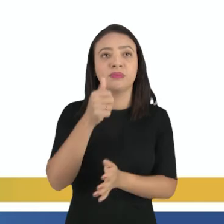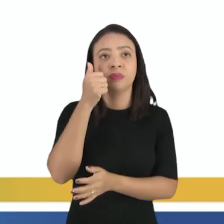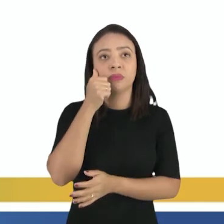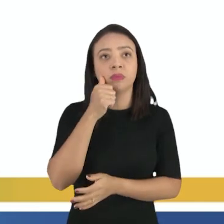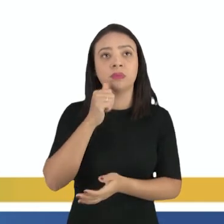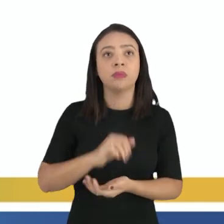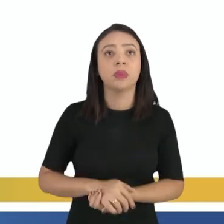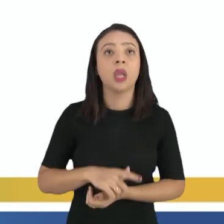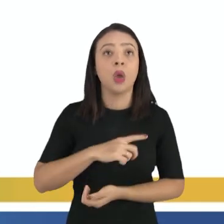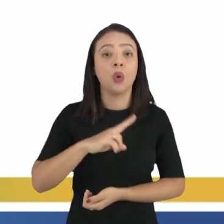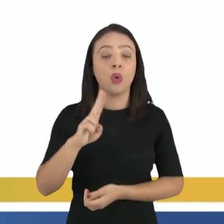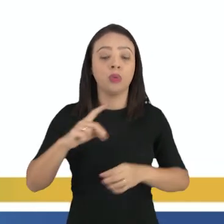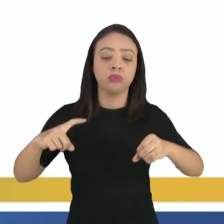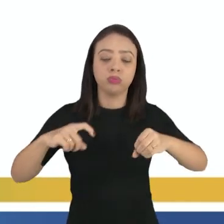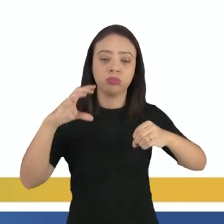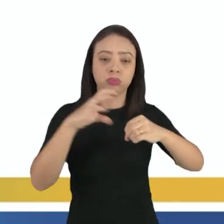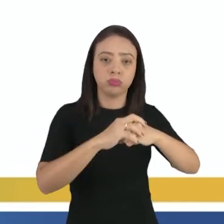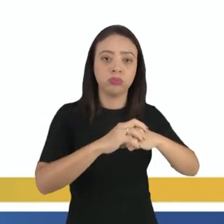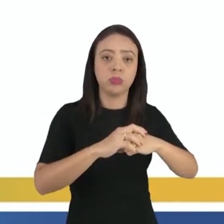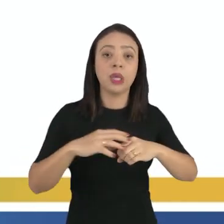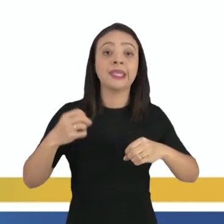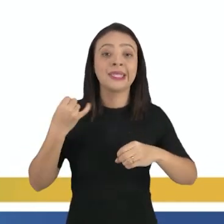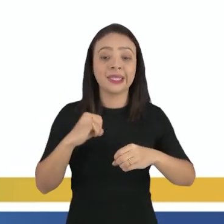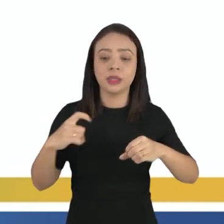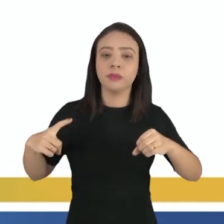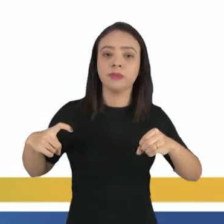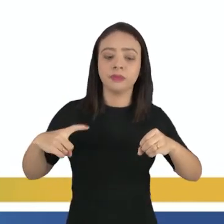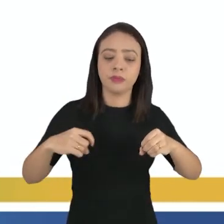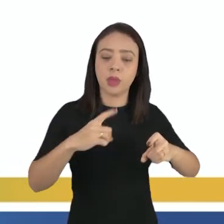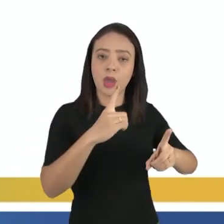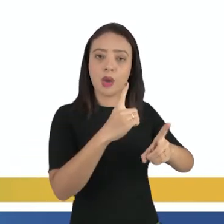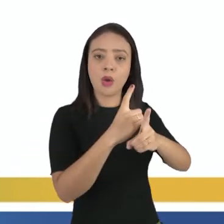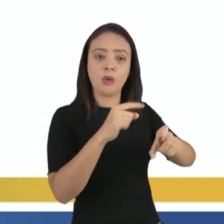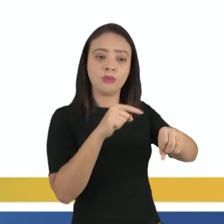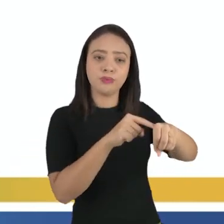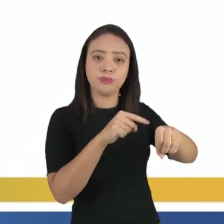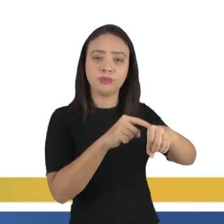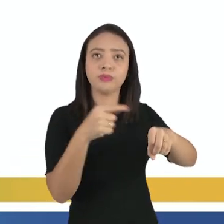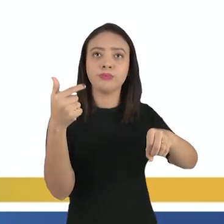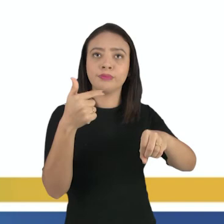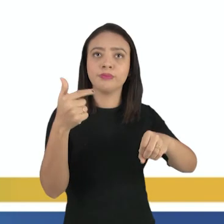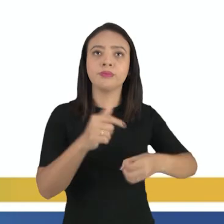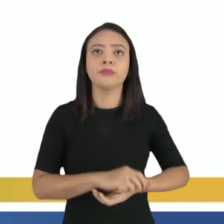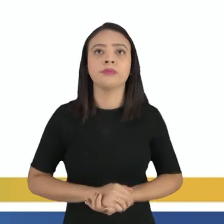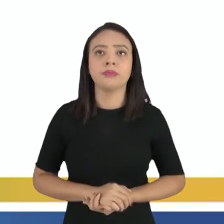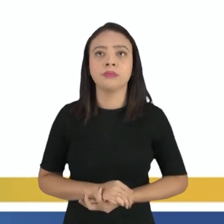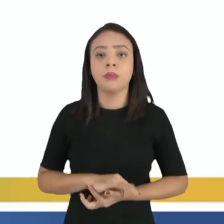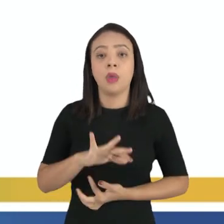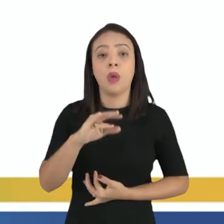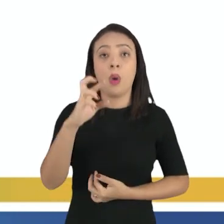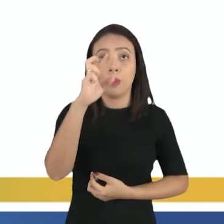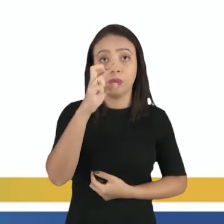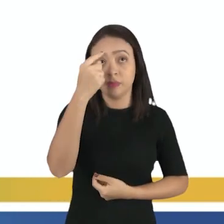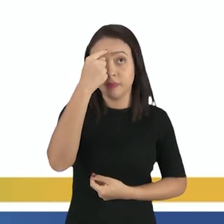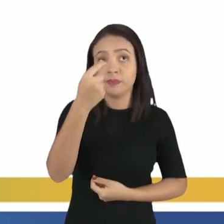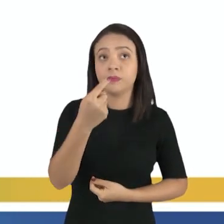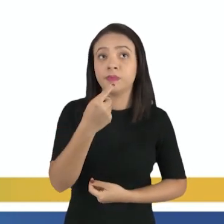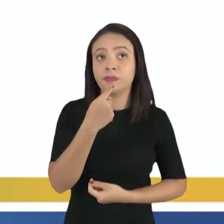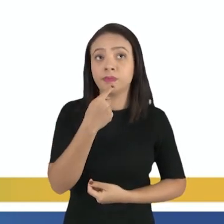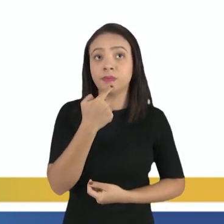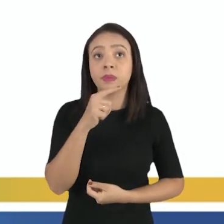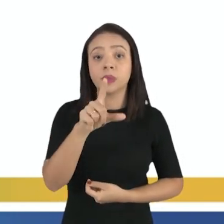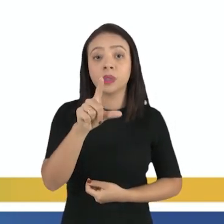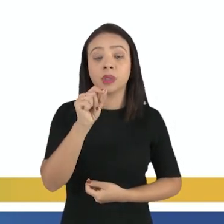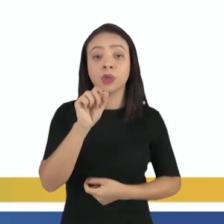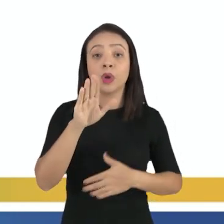nome de fecundação o evento em que o espermatozoide encontra-se com o ovócito secundário. Observe a figura a seguir e